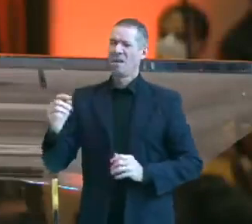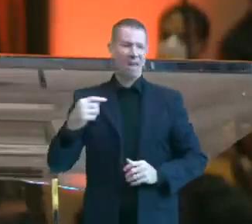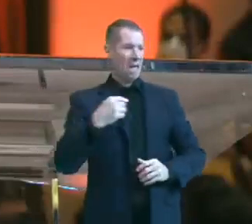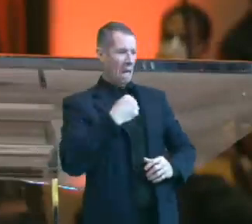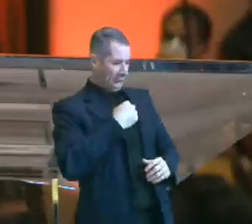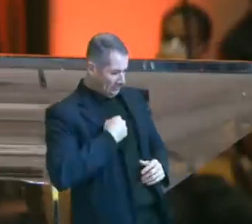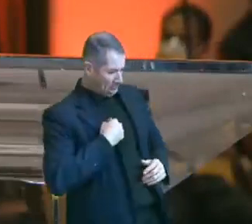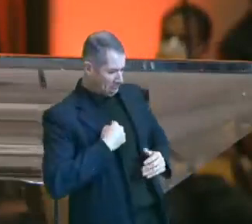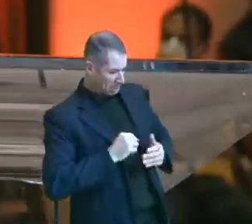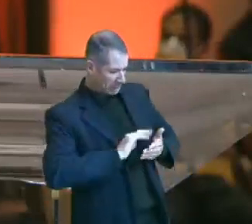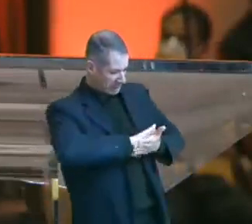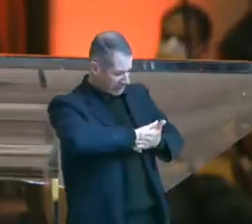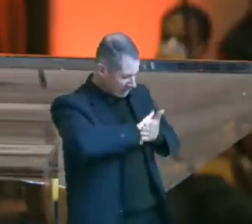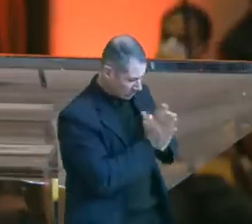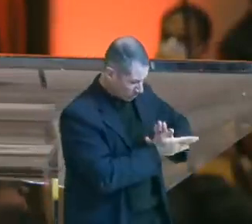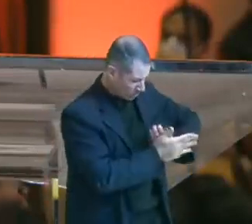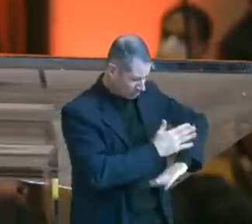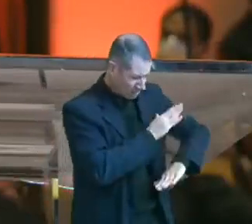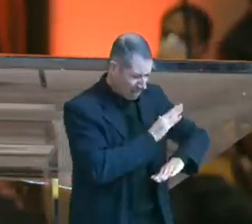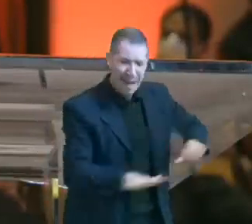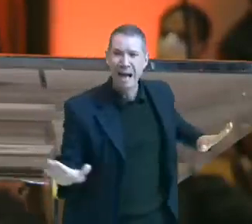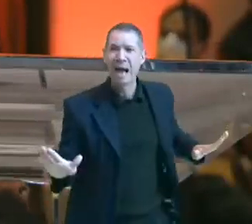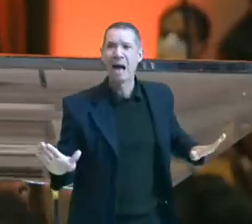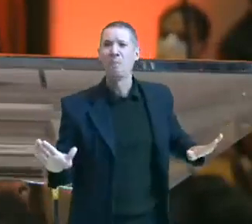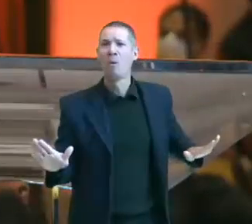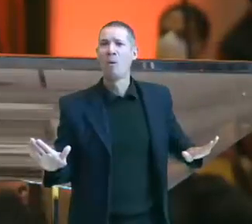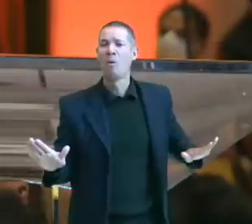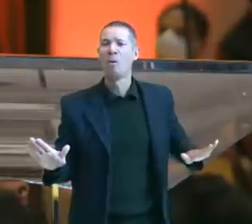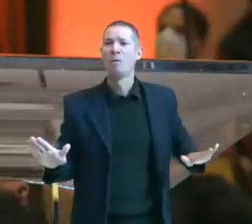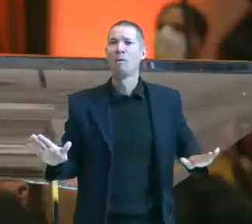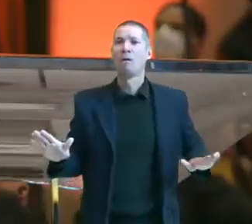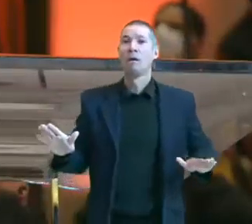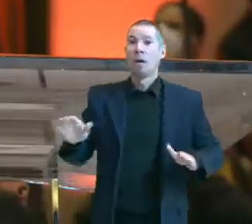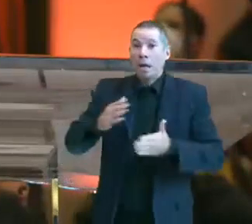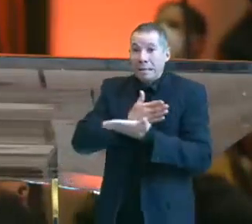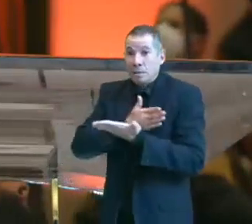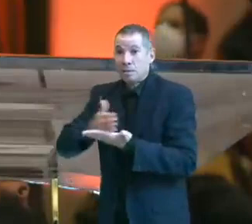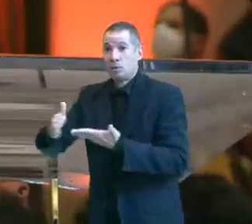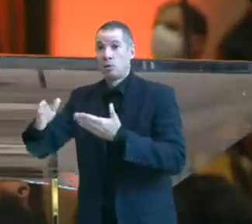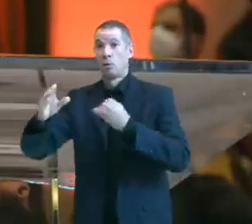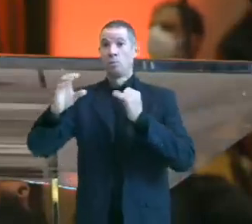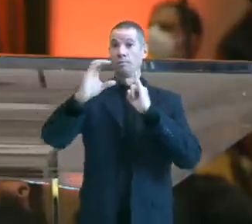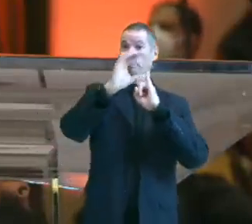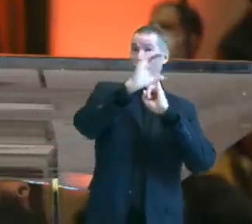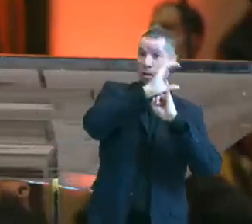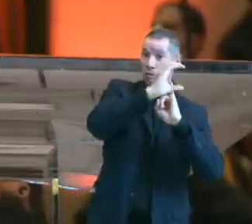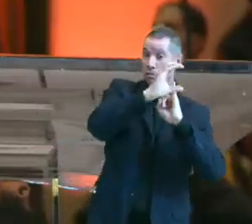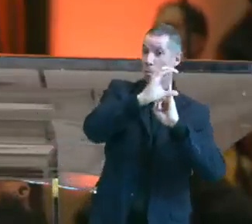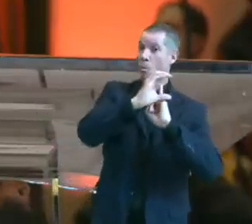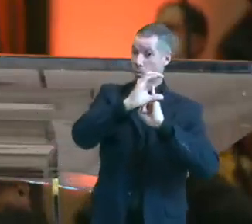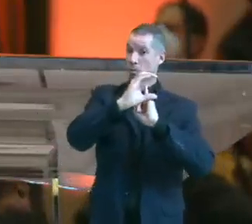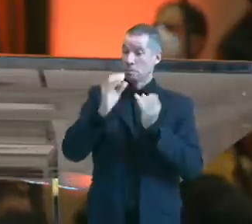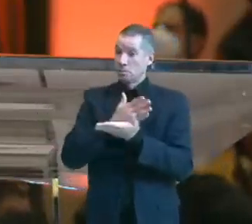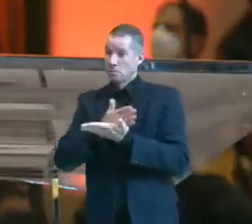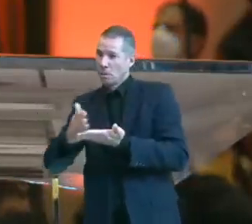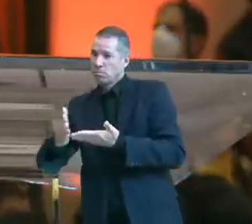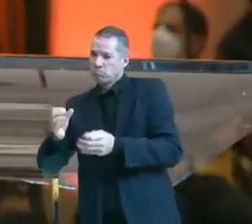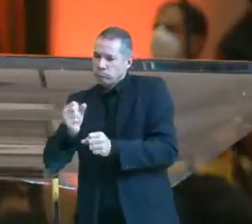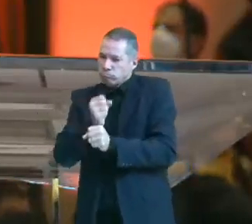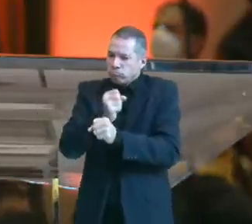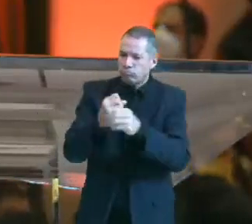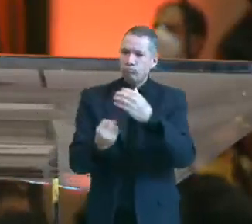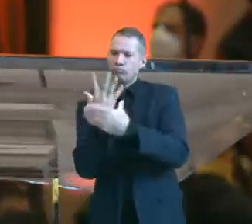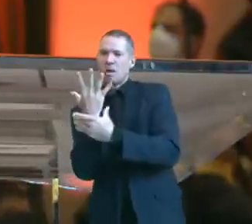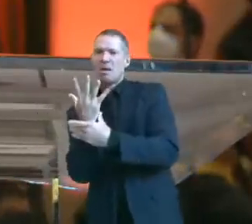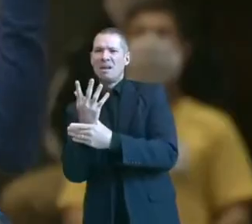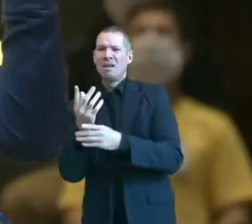jeito, para mim não dá mais. E quando a gente iniciou o projeto Cristolândia ali, eles diziam assim: